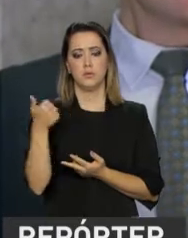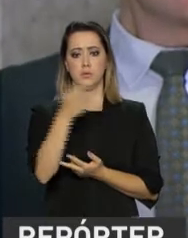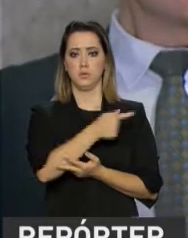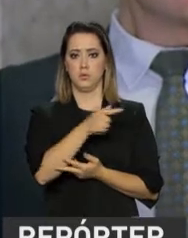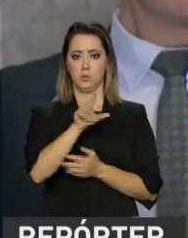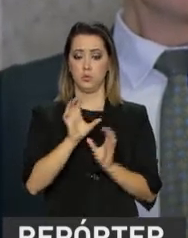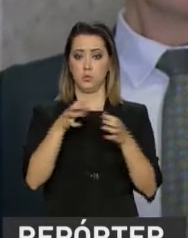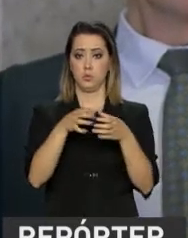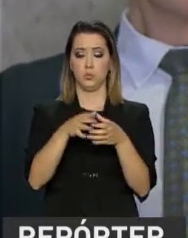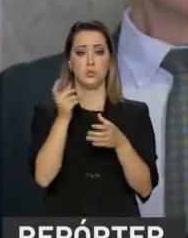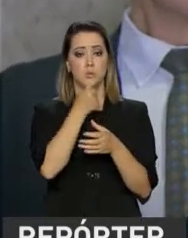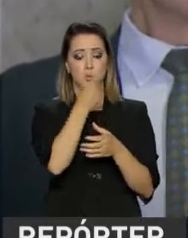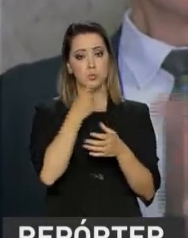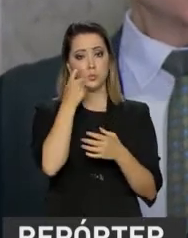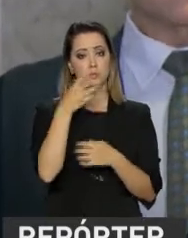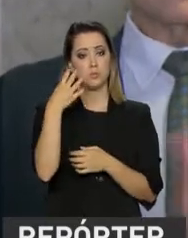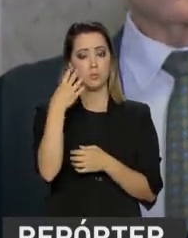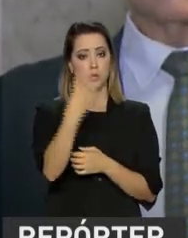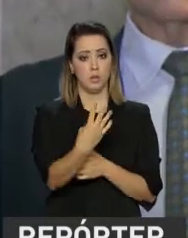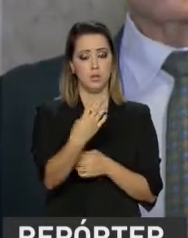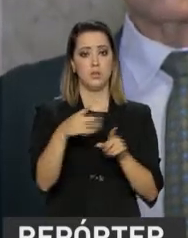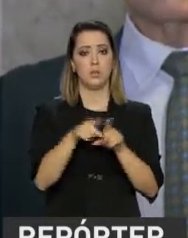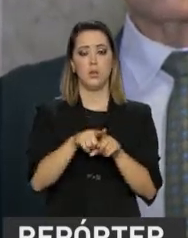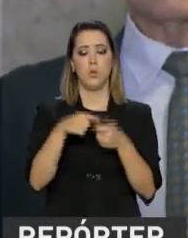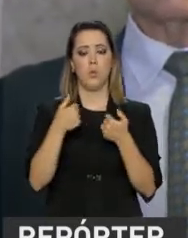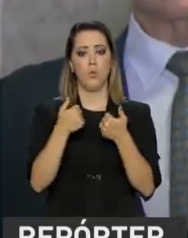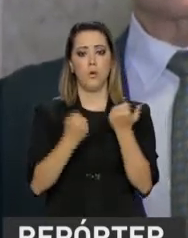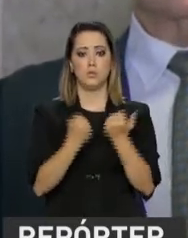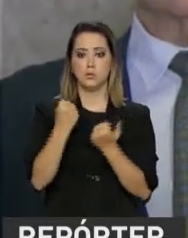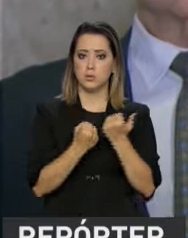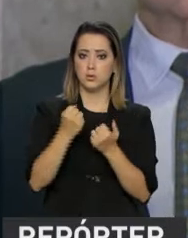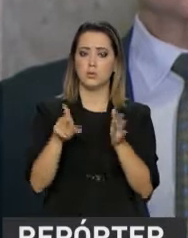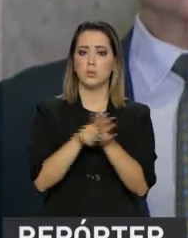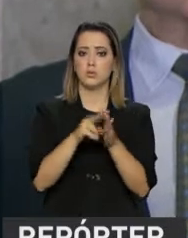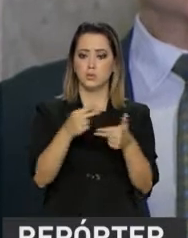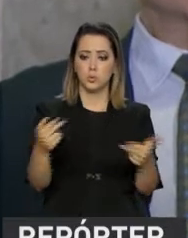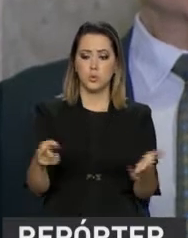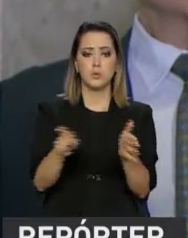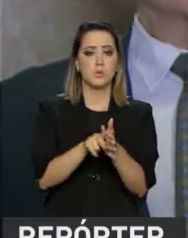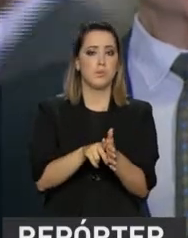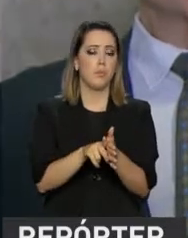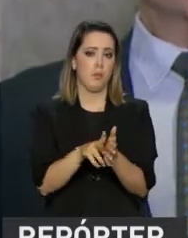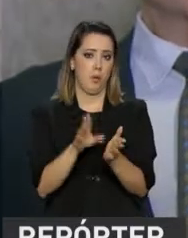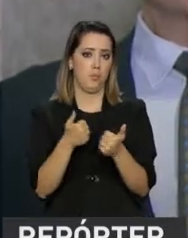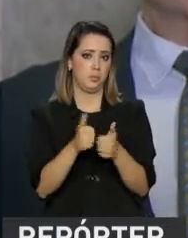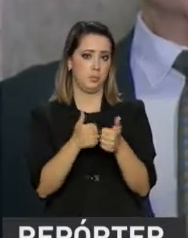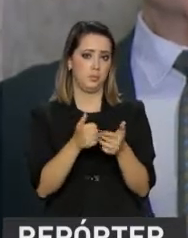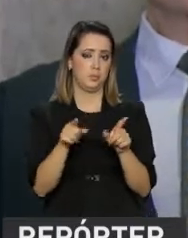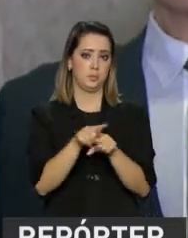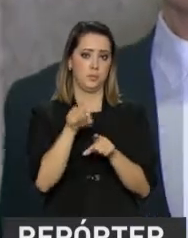vez de odontologia móvel 34 habitações também que o equipamento de odontologia móvel de modo que um valor total de